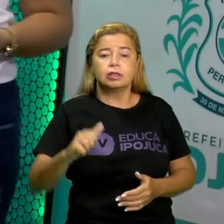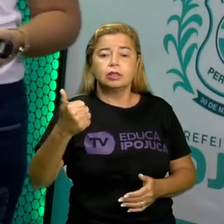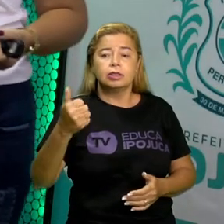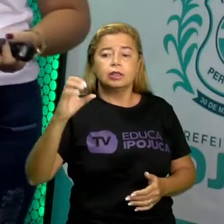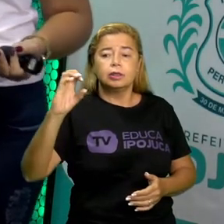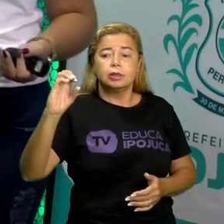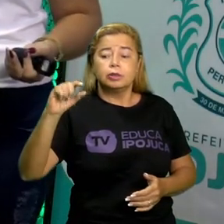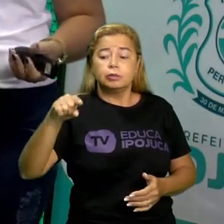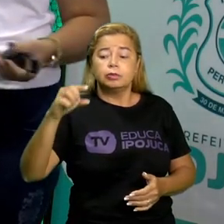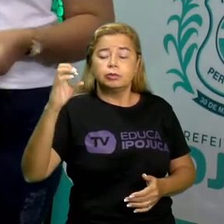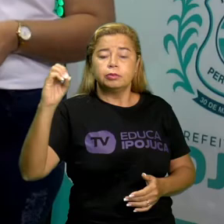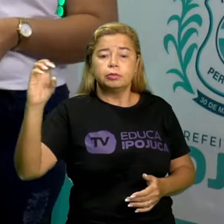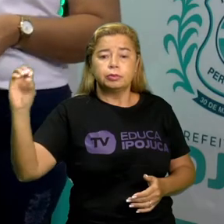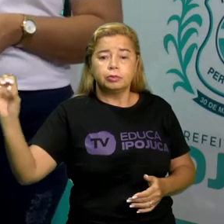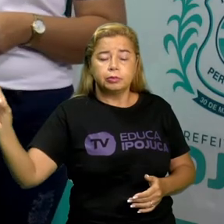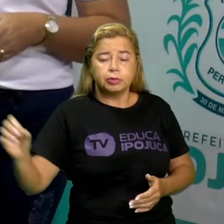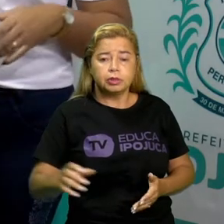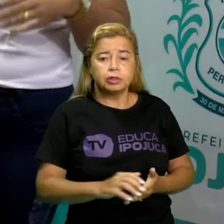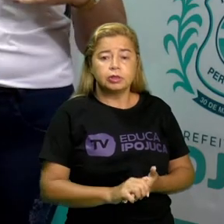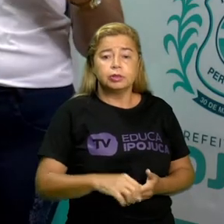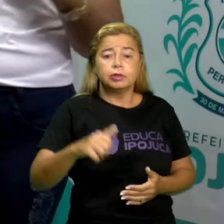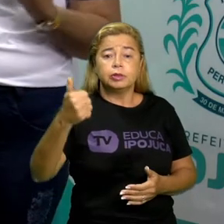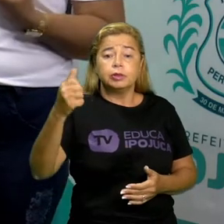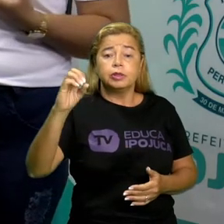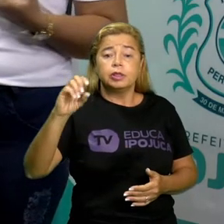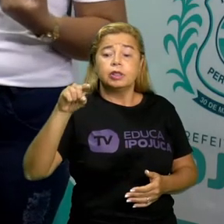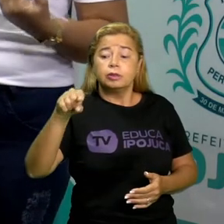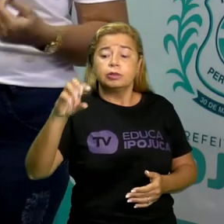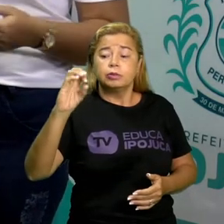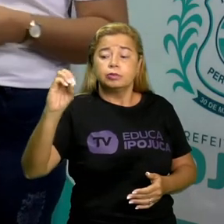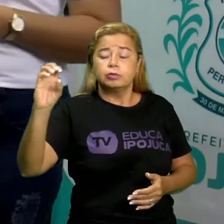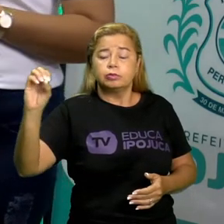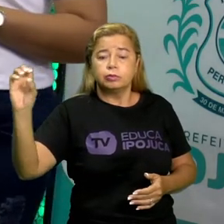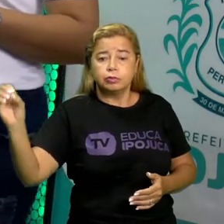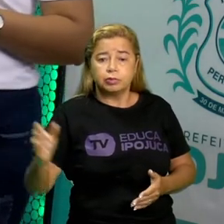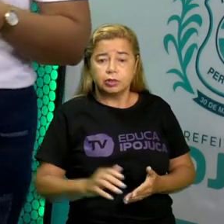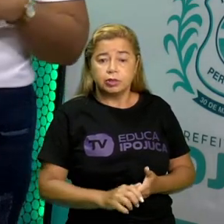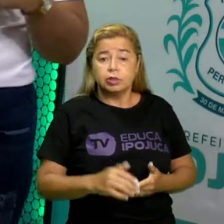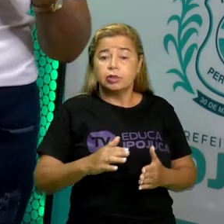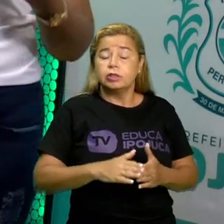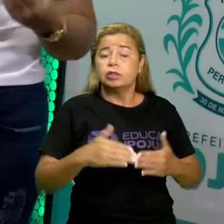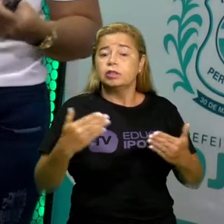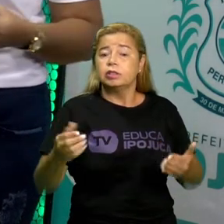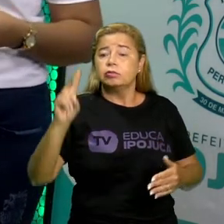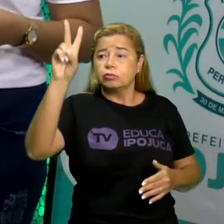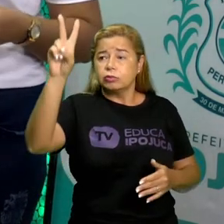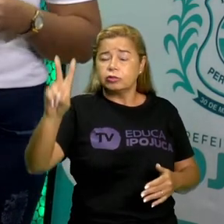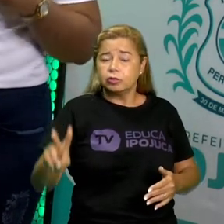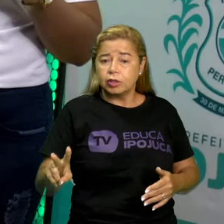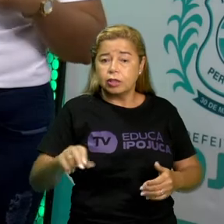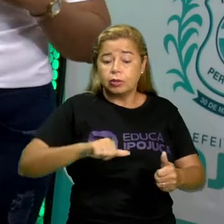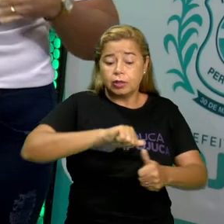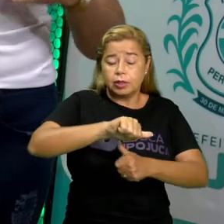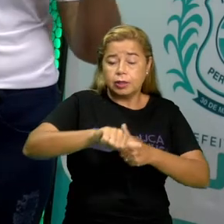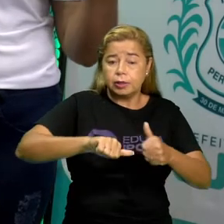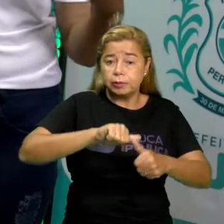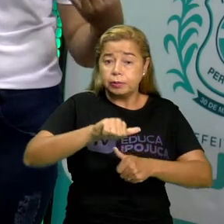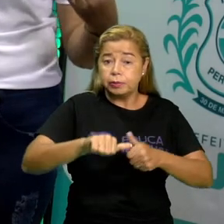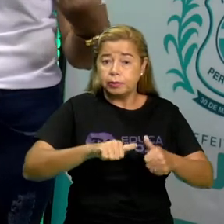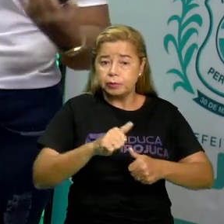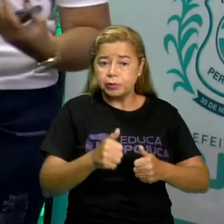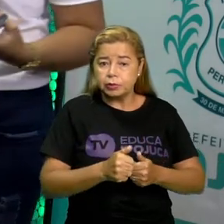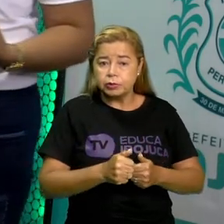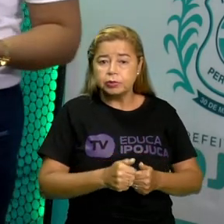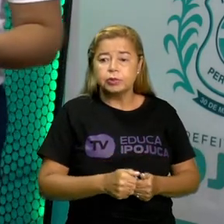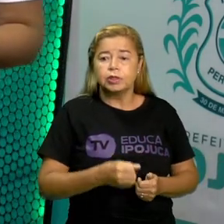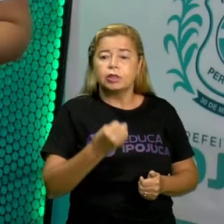1.000 e 10.000. Então a gente vai perceber que o valor, ele vai mudar também de acordo com a quantidade do